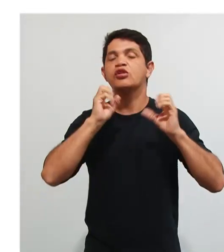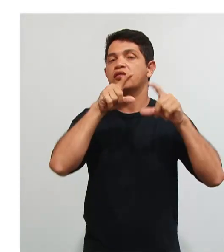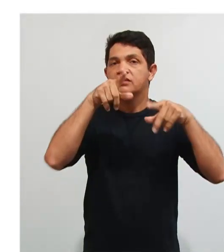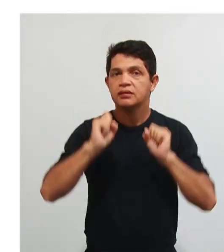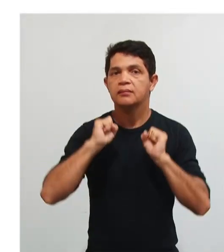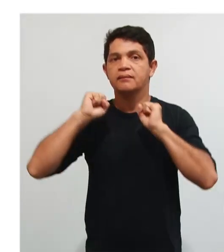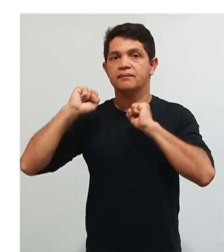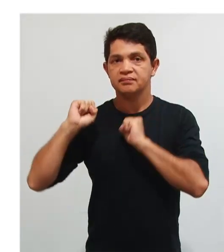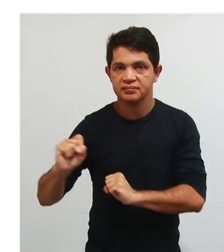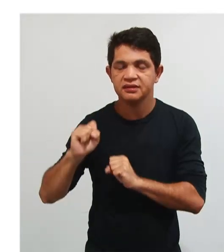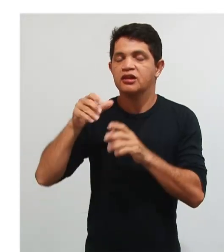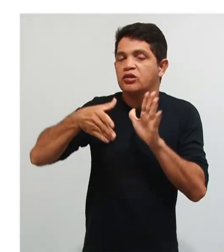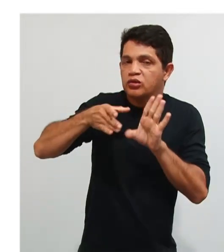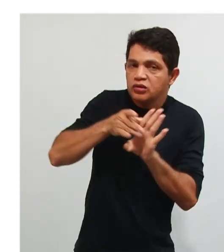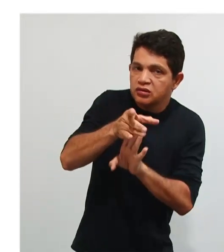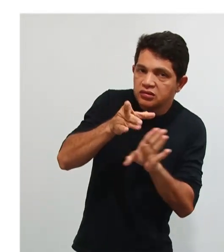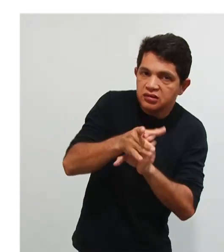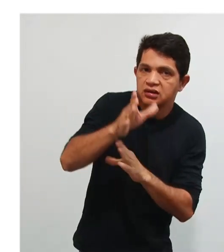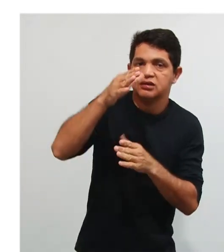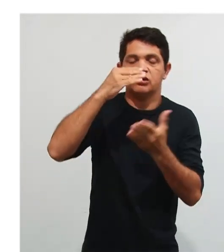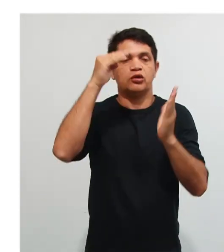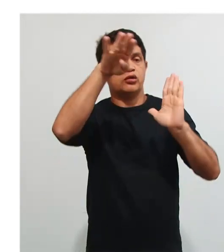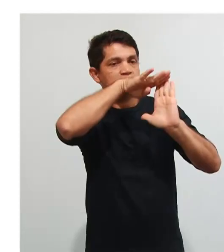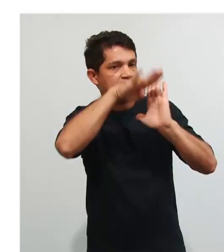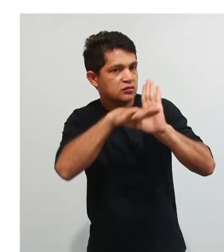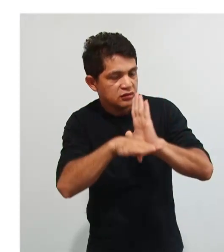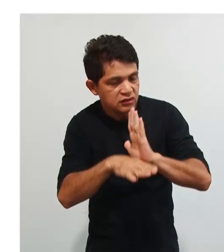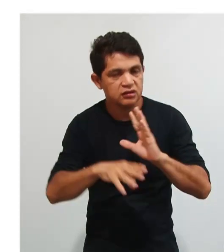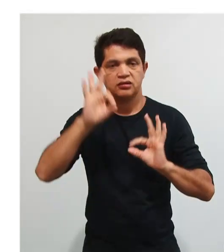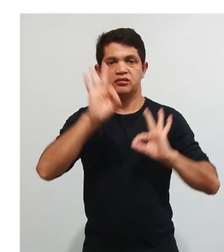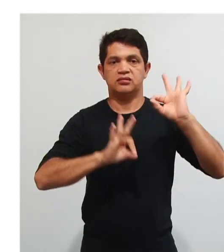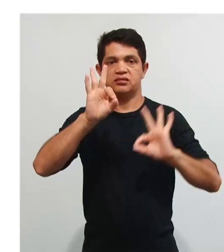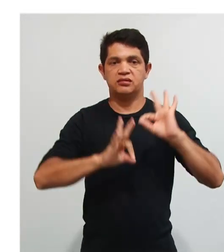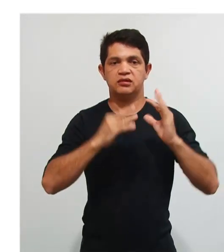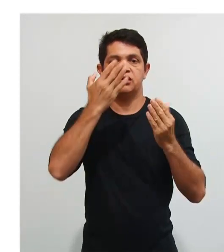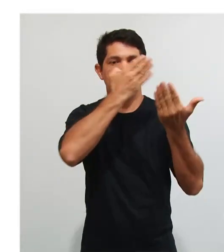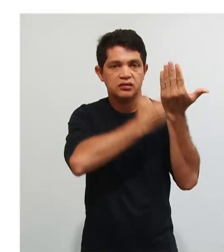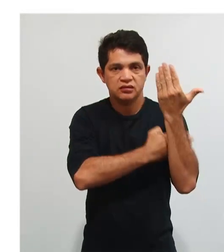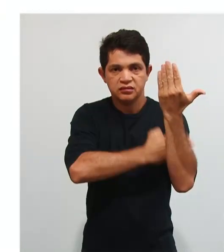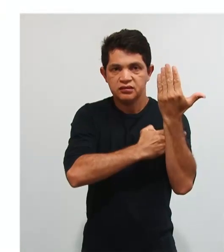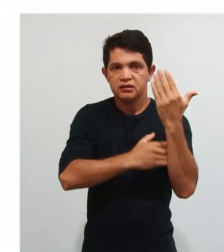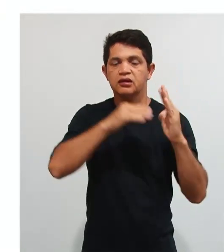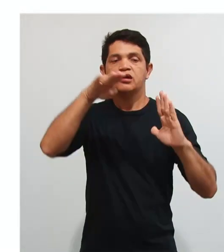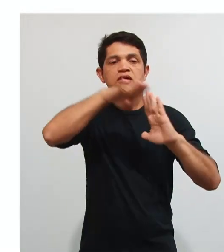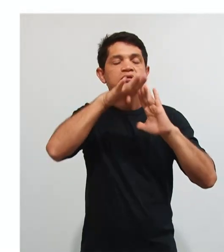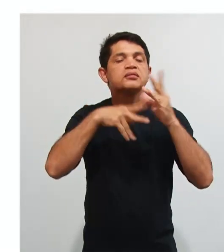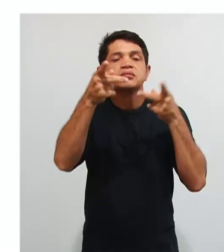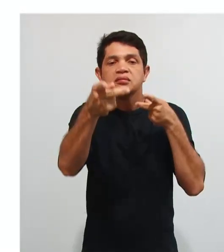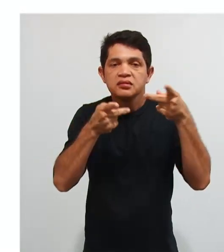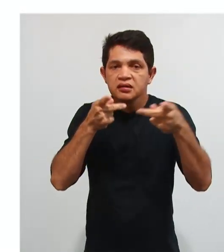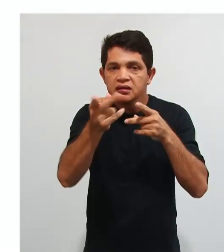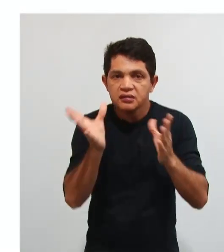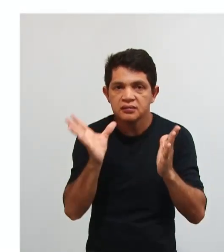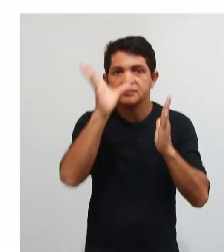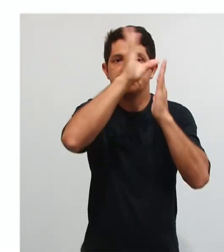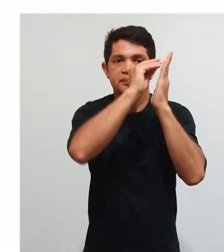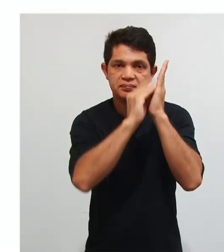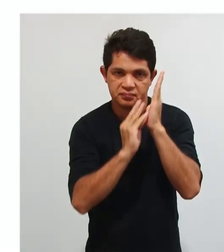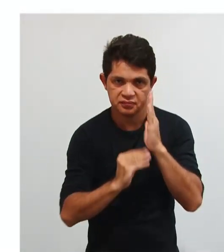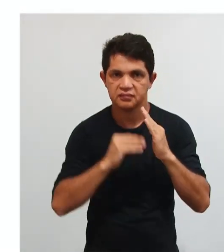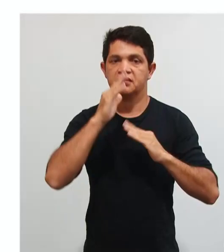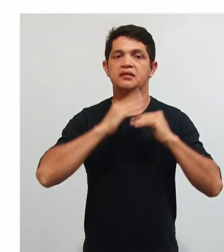possa orientar os processos de planejamento estratégico dentro da sua